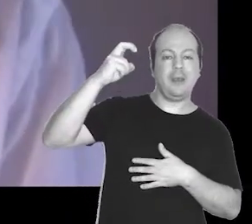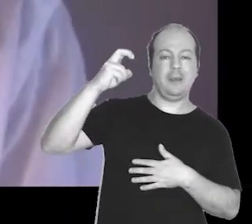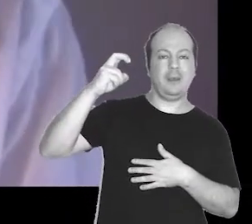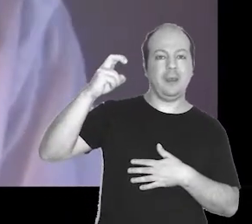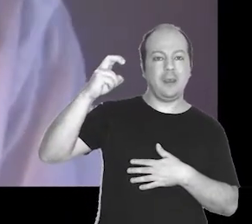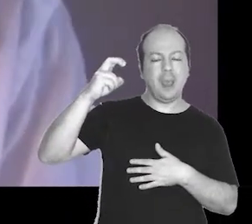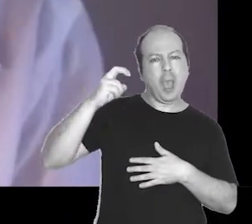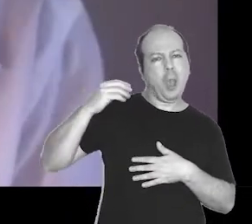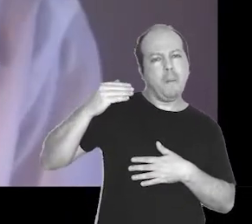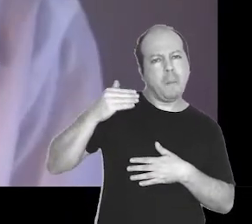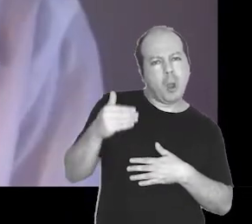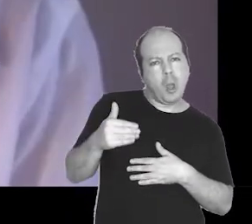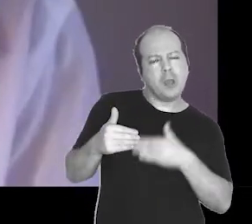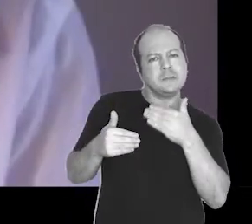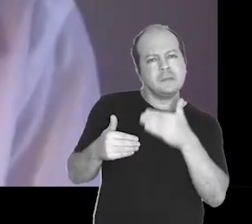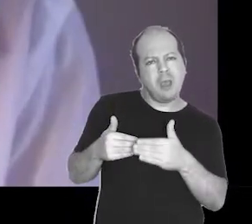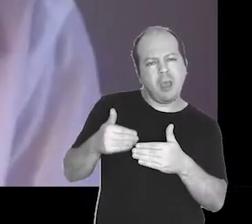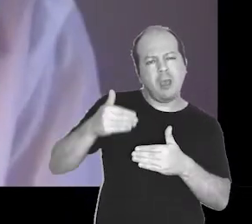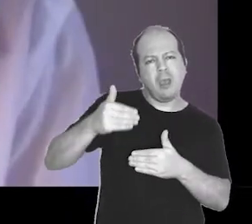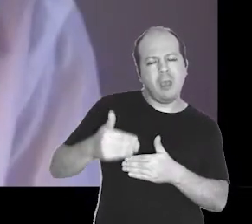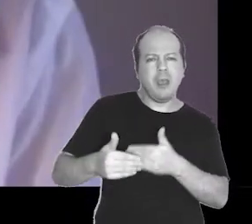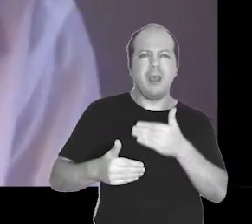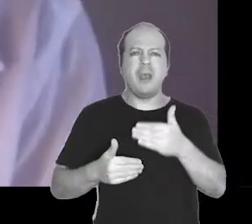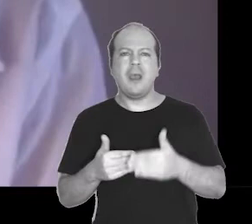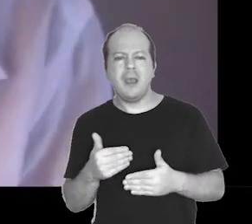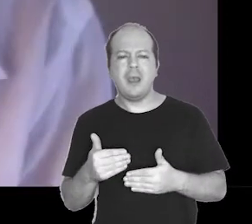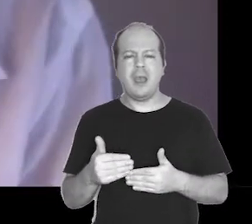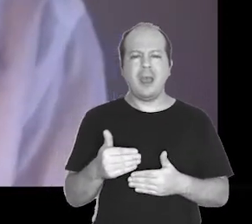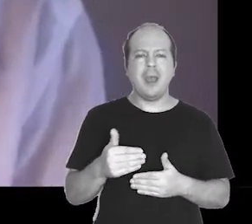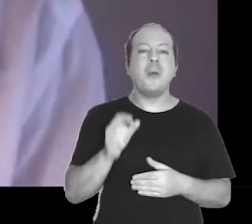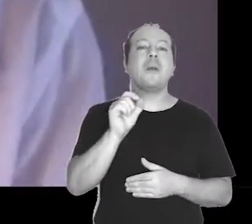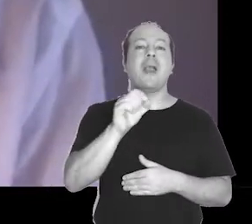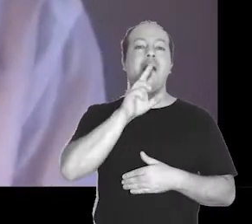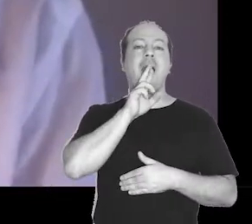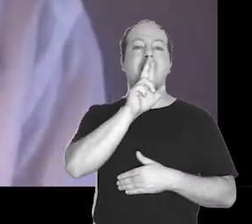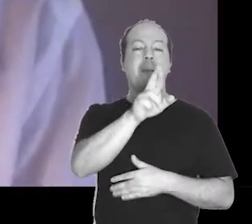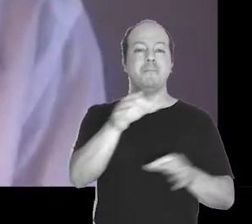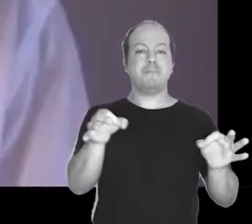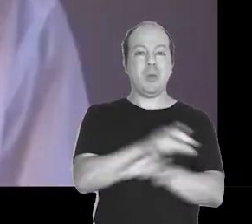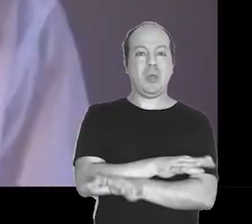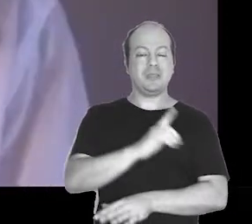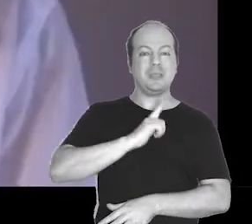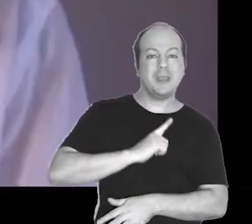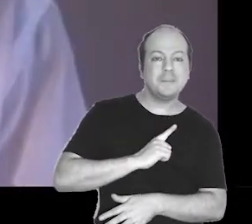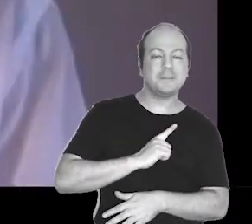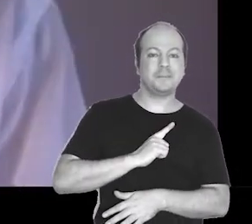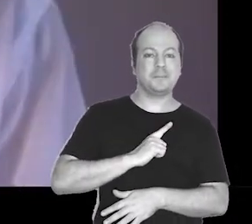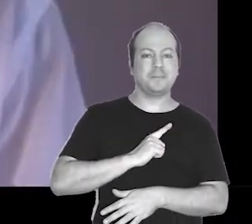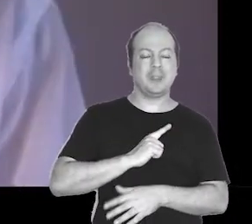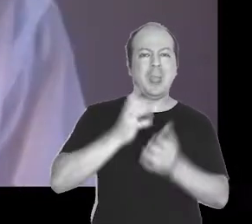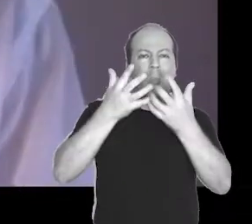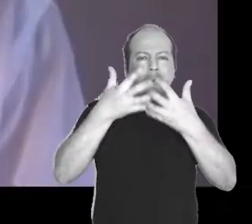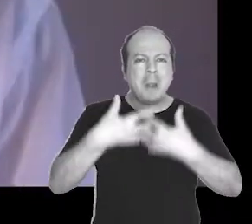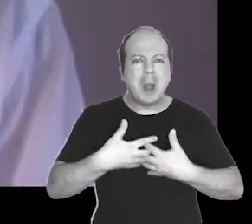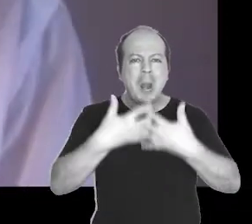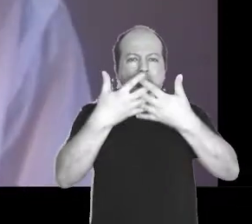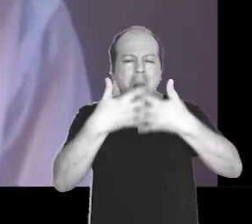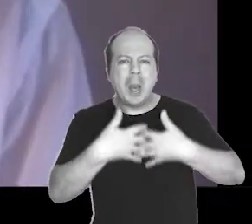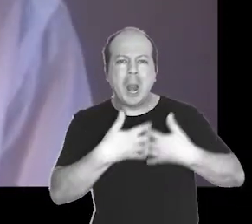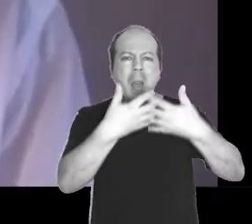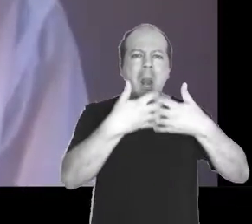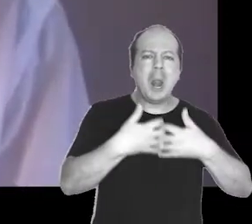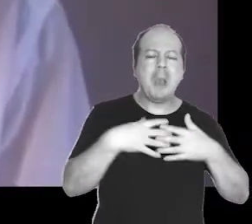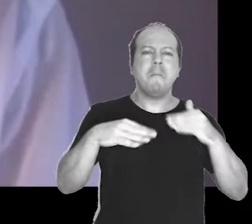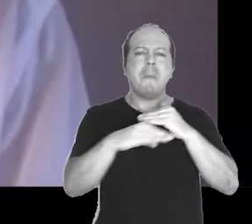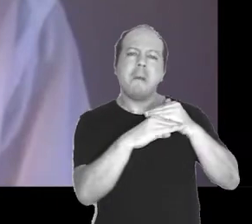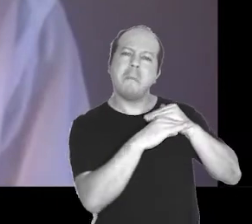O processo por detrás do resultado. A manutenção de certos